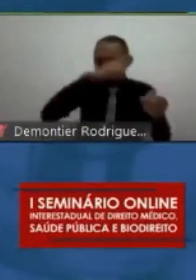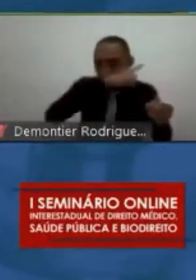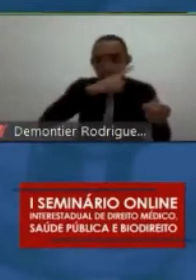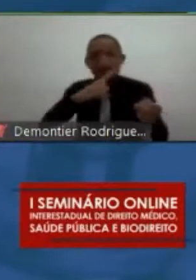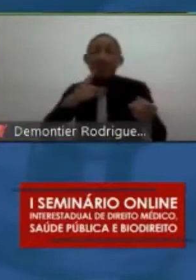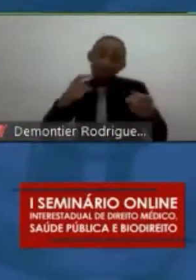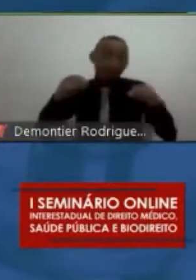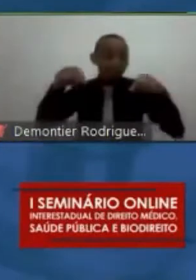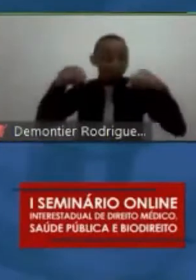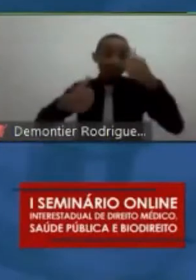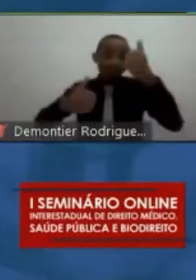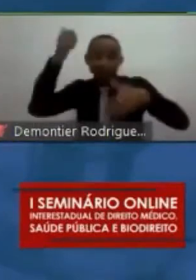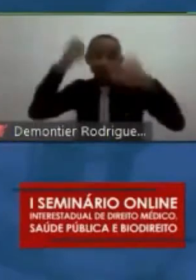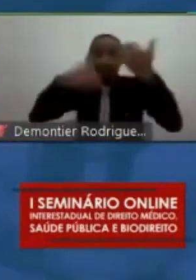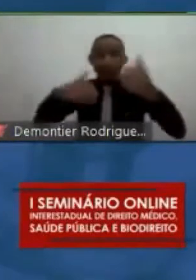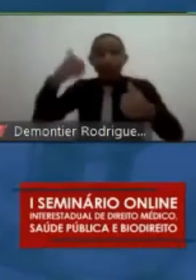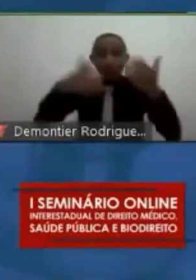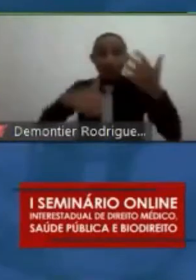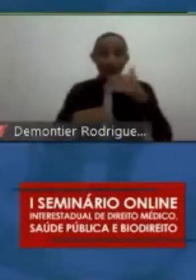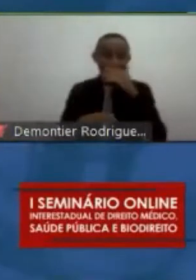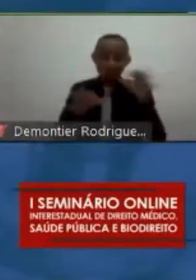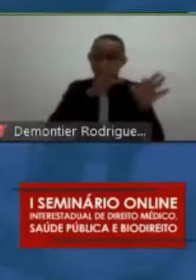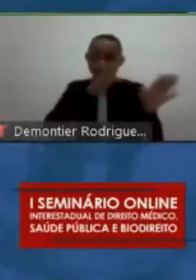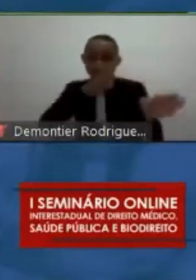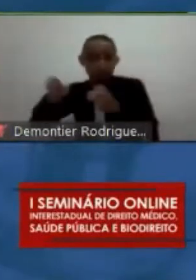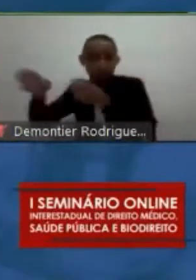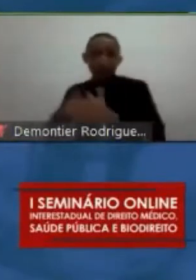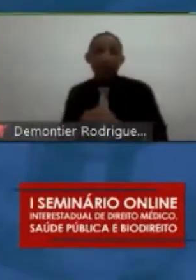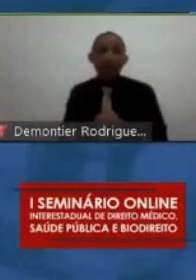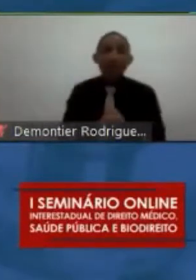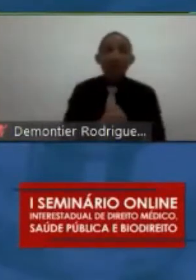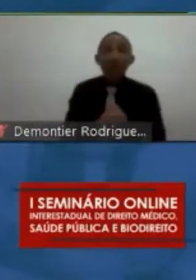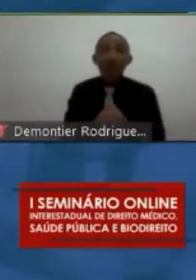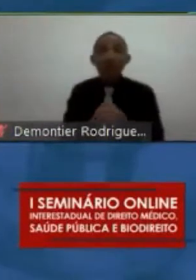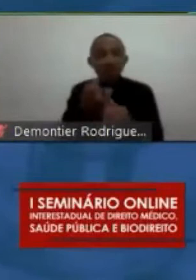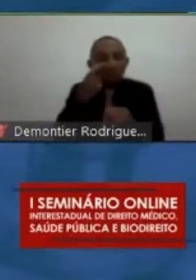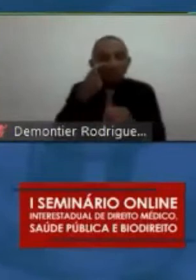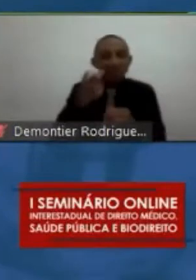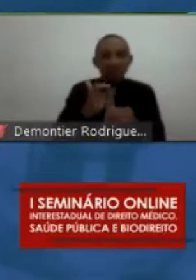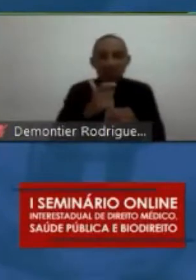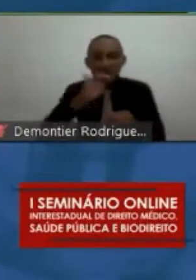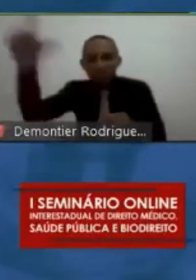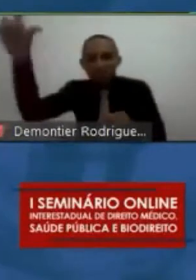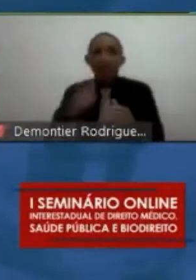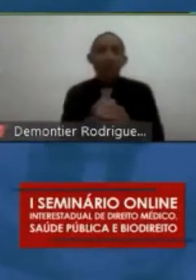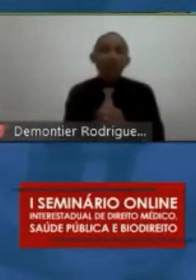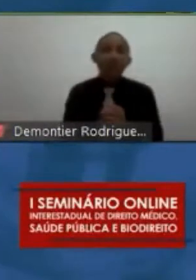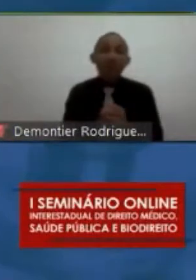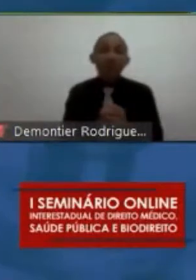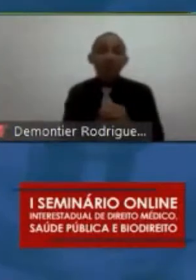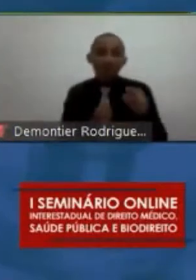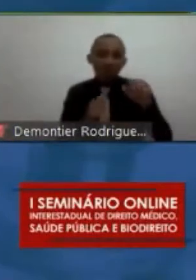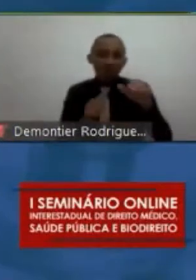um dos pontos relacionados à gestão. Nós temos ainda que levar em consideração que, segundo